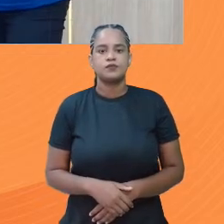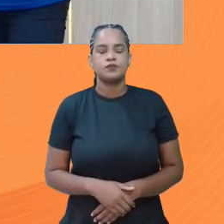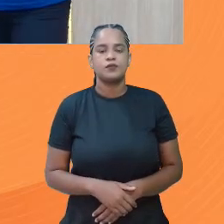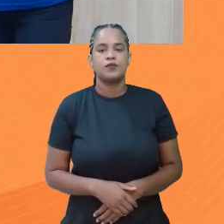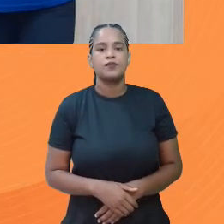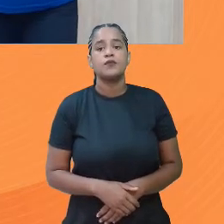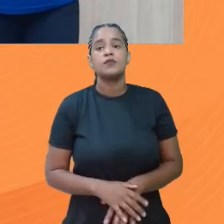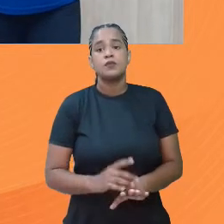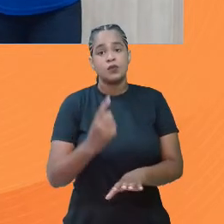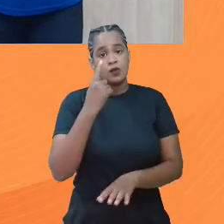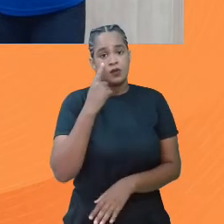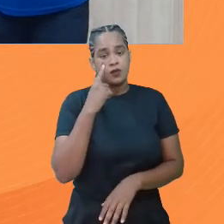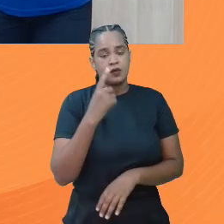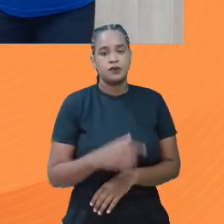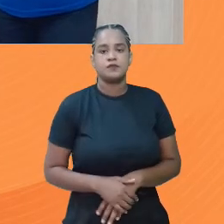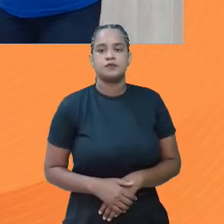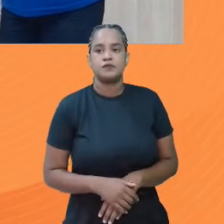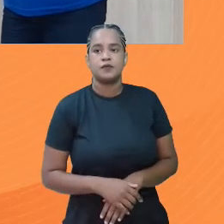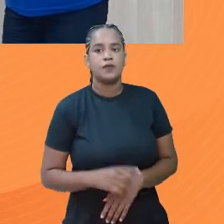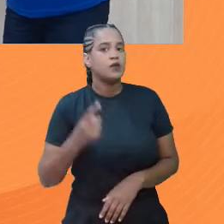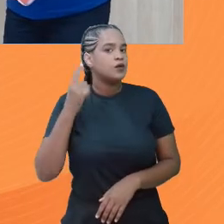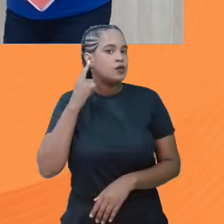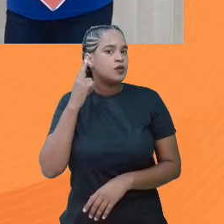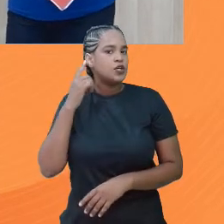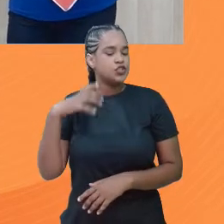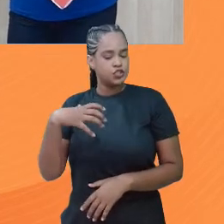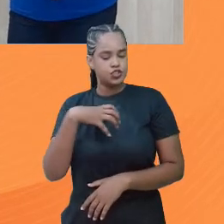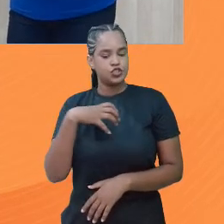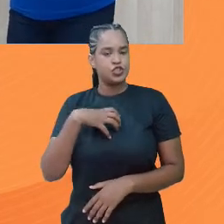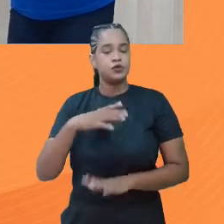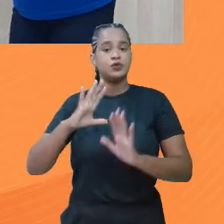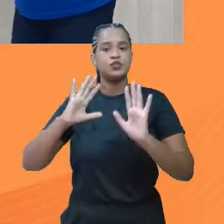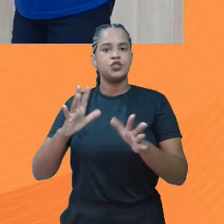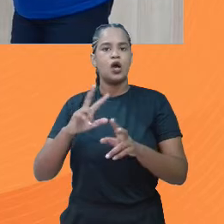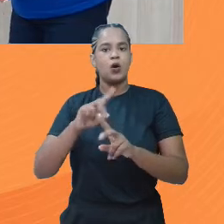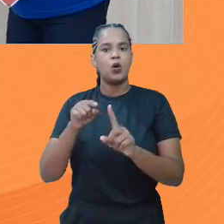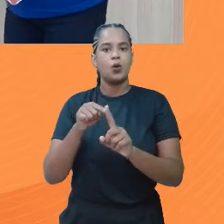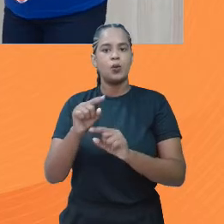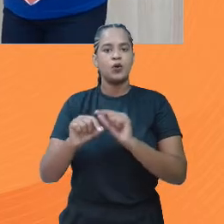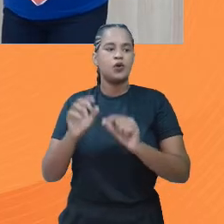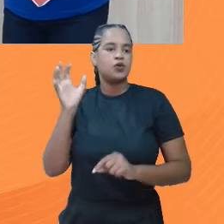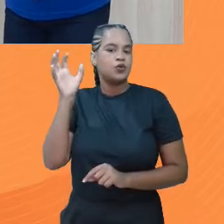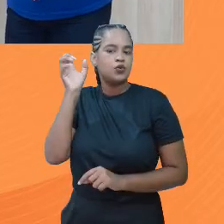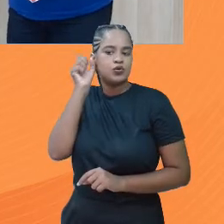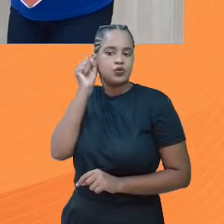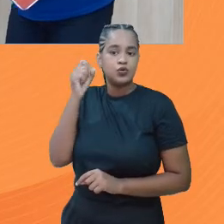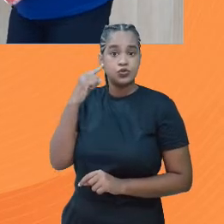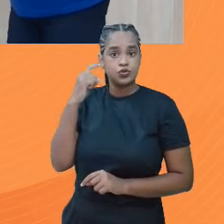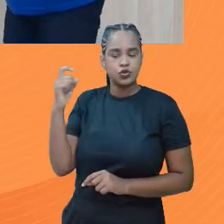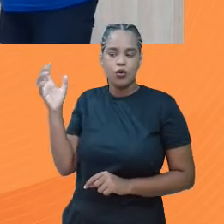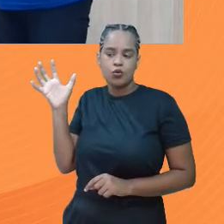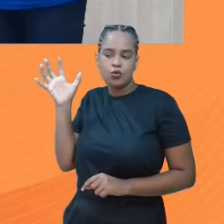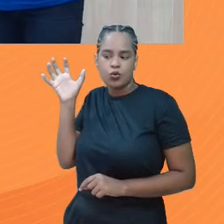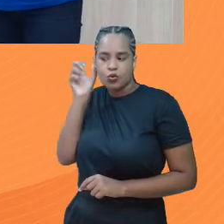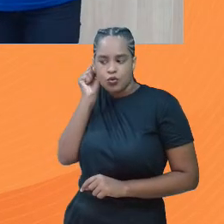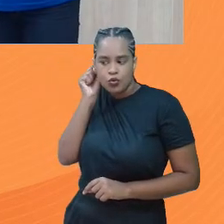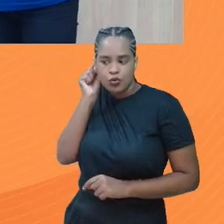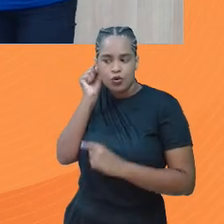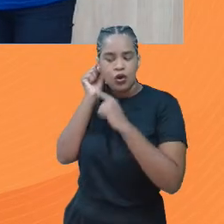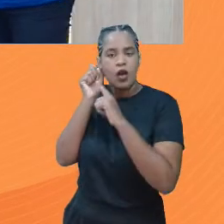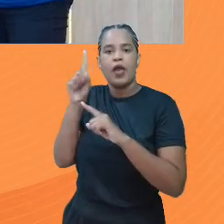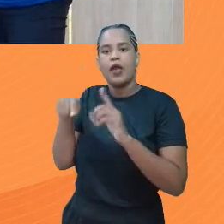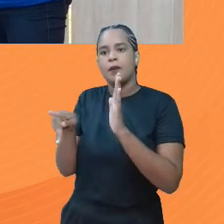dizendo que o próprio formato da nossa orelha já tem a capacidade de captar os sons, não é isso? Então é chamado também